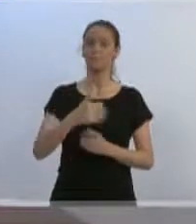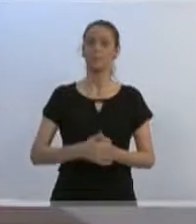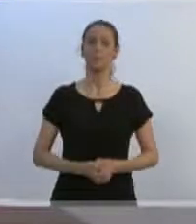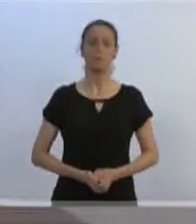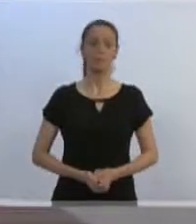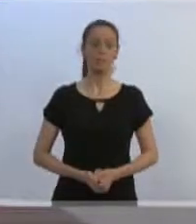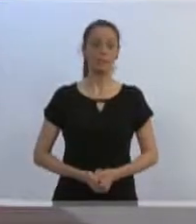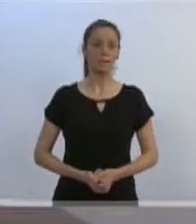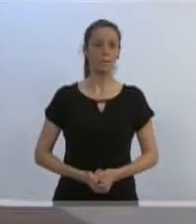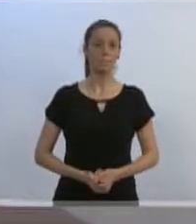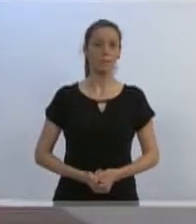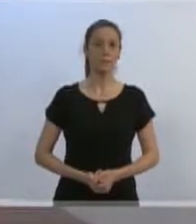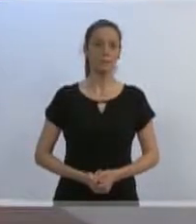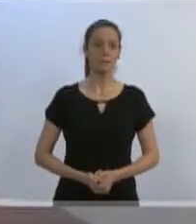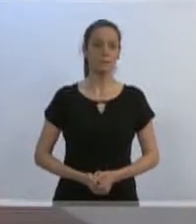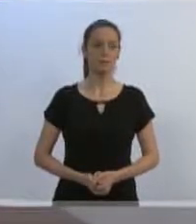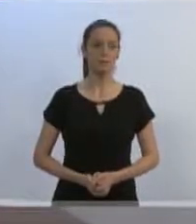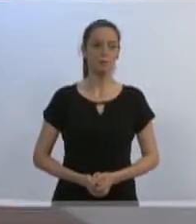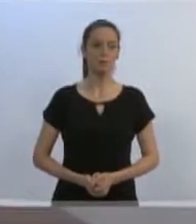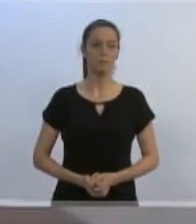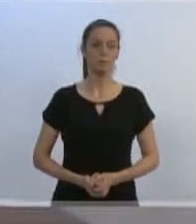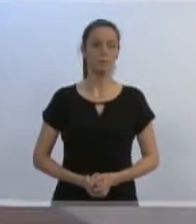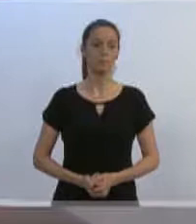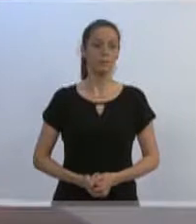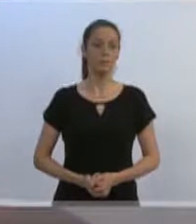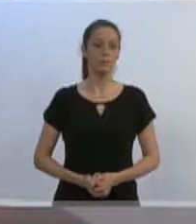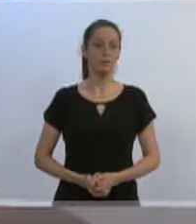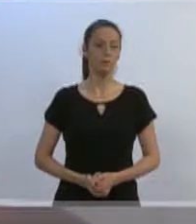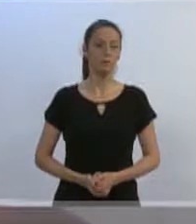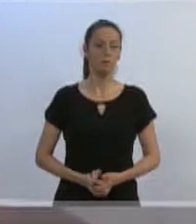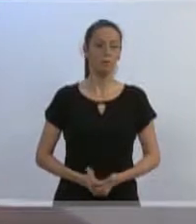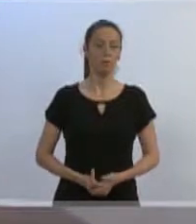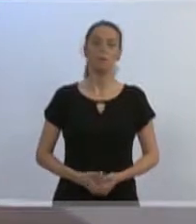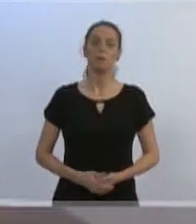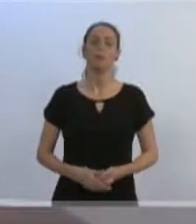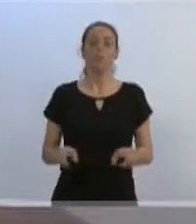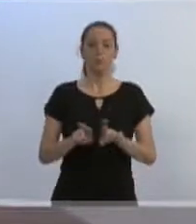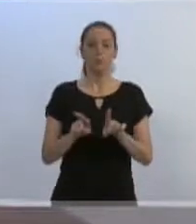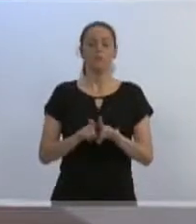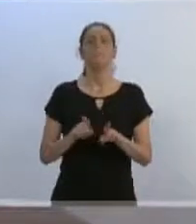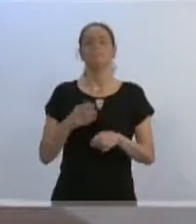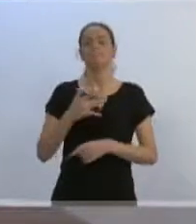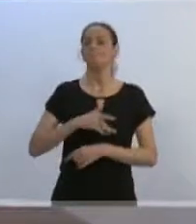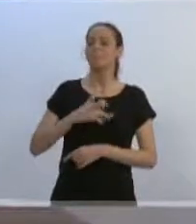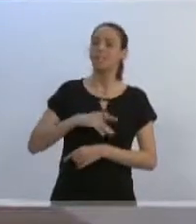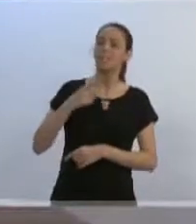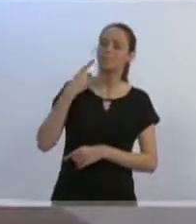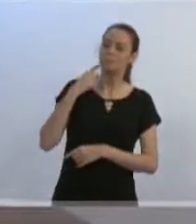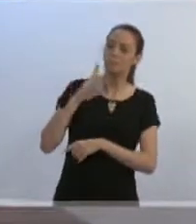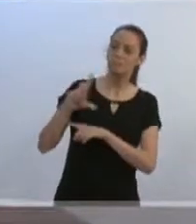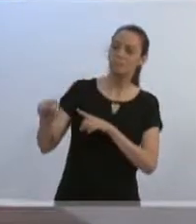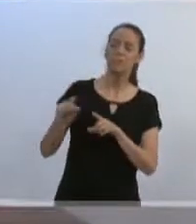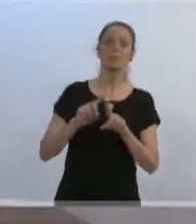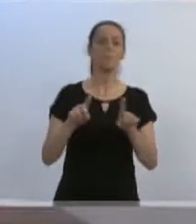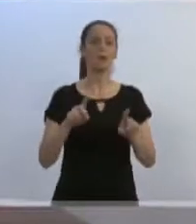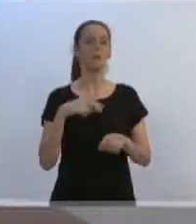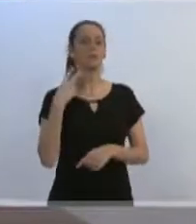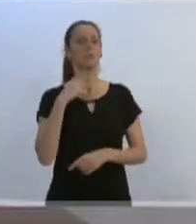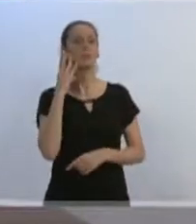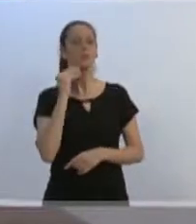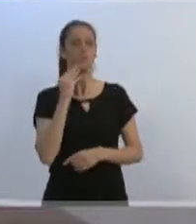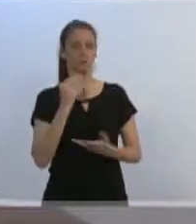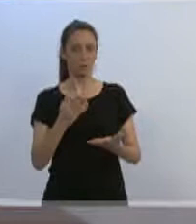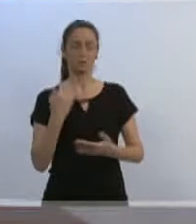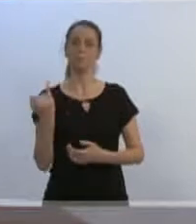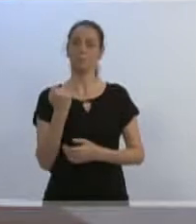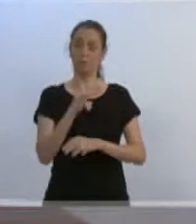que bruno agenda fortaleza pena que o vereador marcelo ainda esteve aqui o vereador gilson é